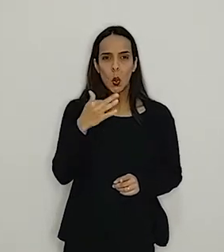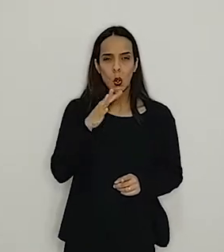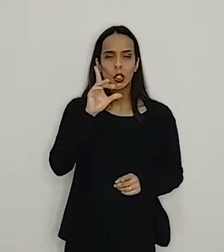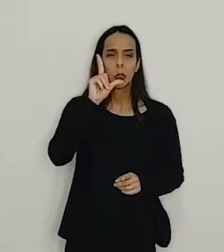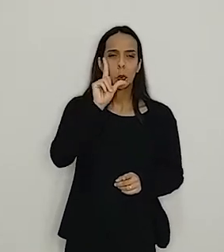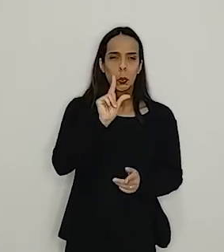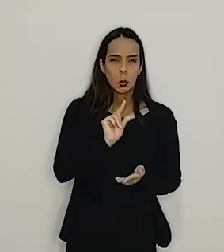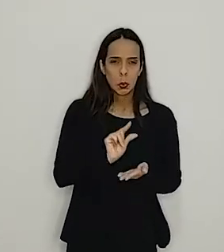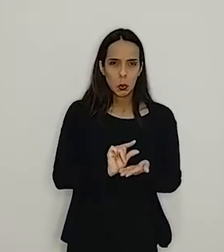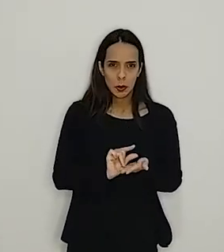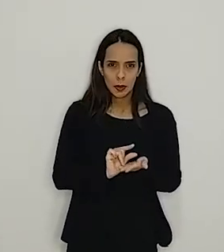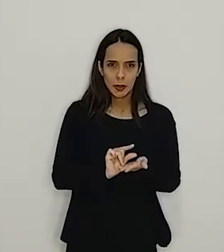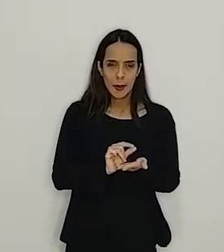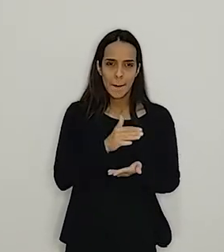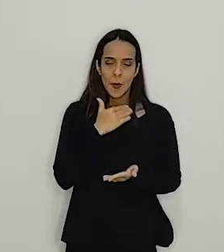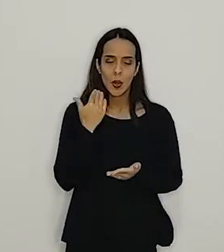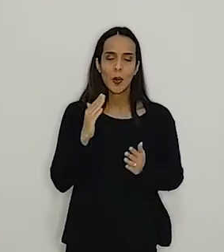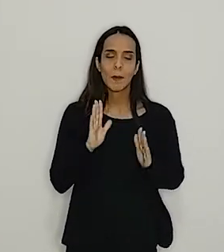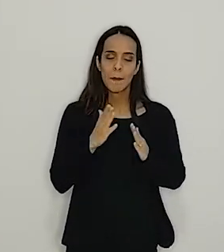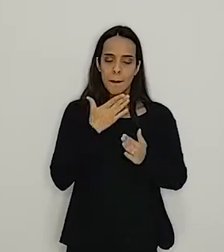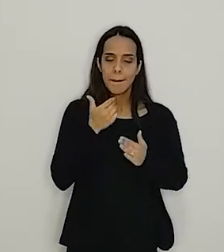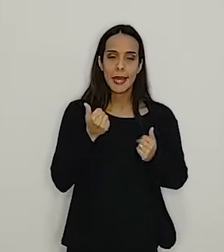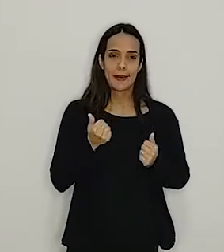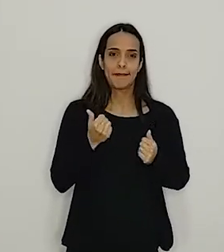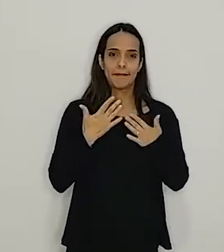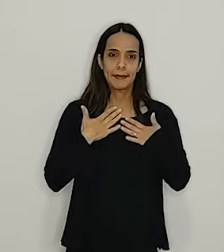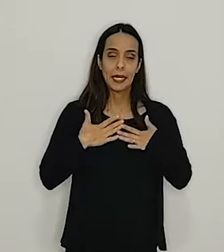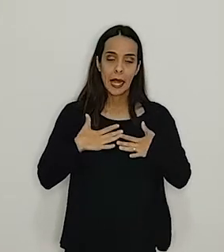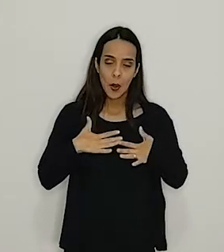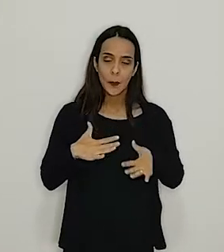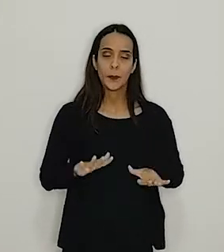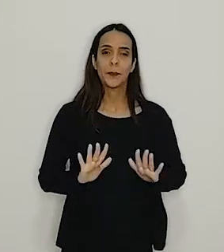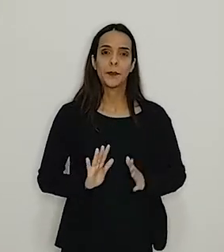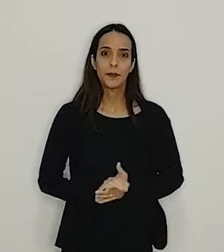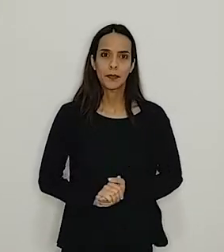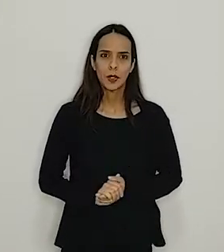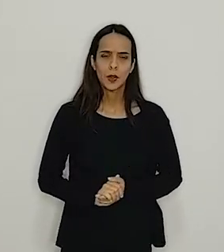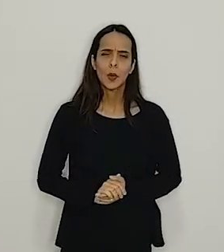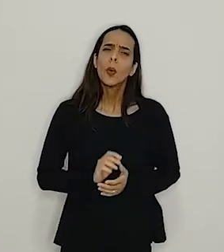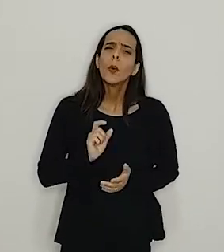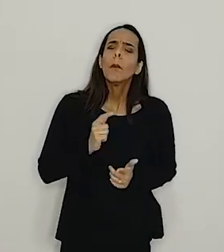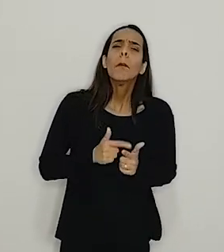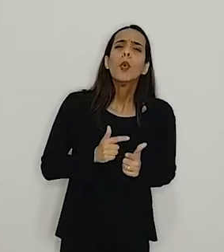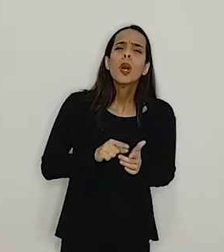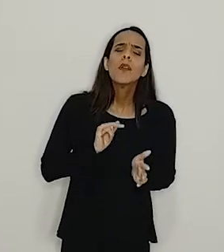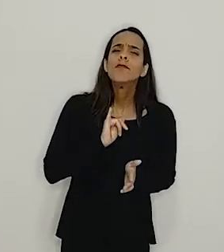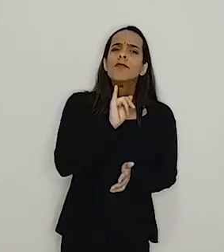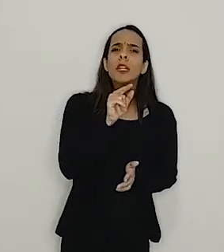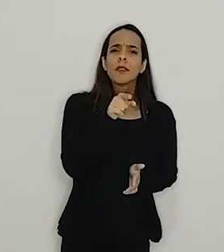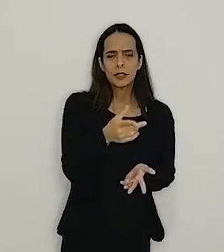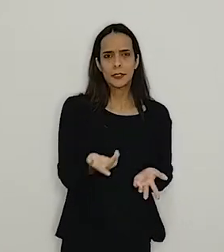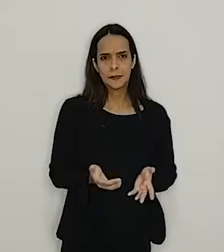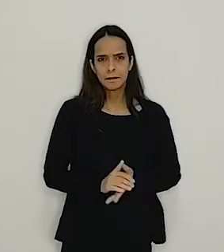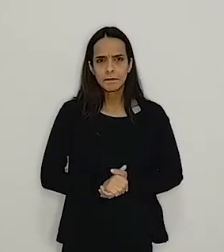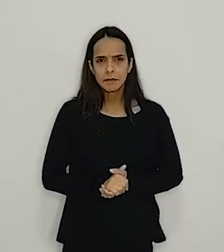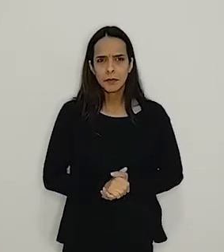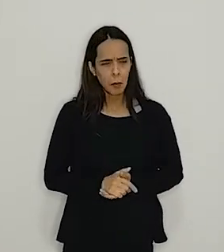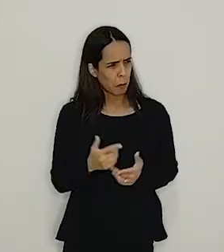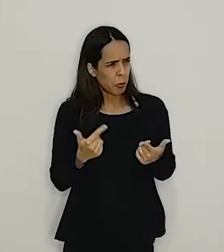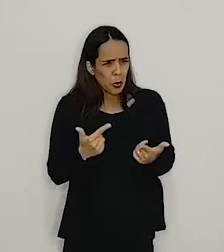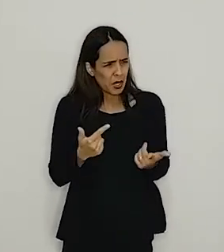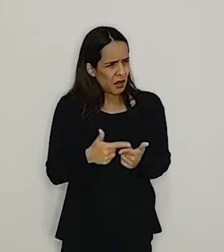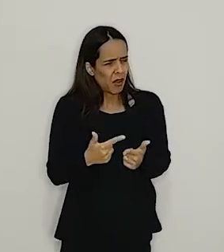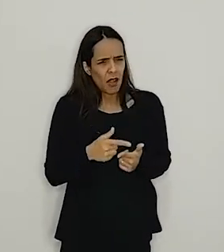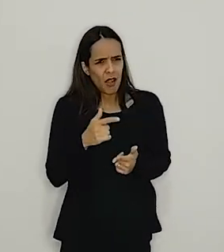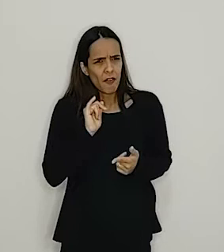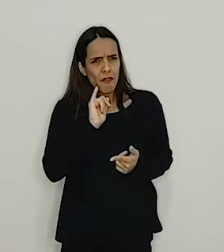menor, e bem, ele pôde morrer bem. O que eu quero dizer isso com